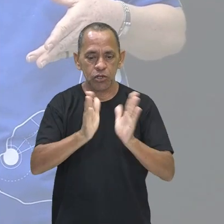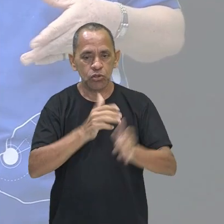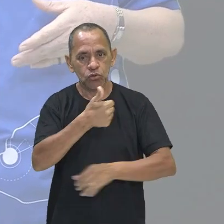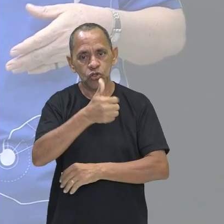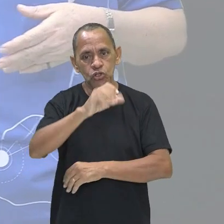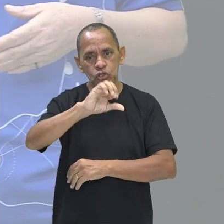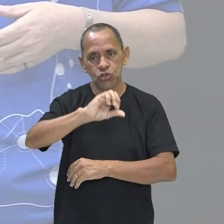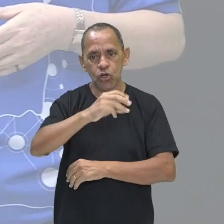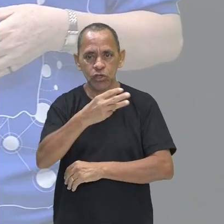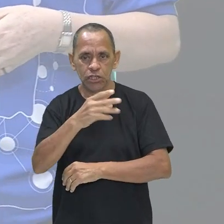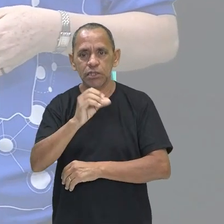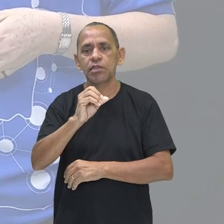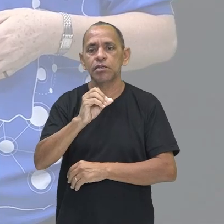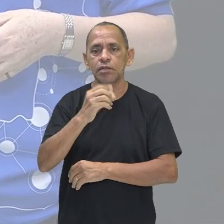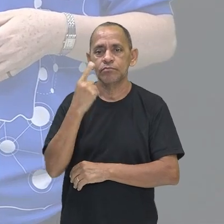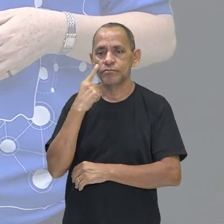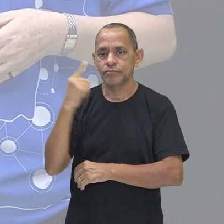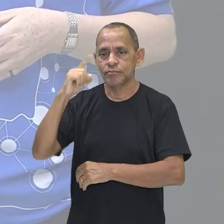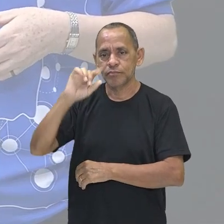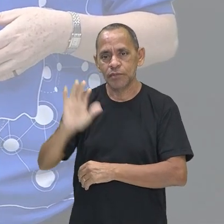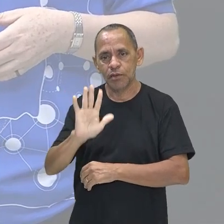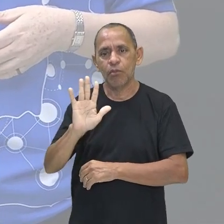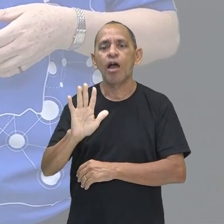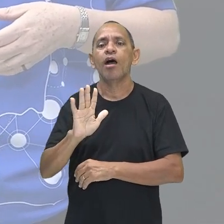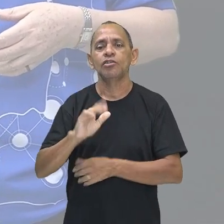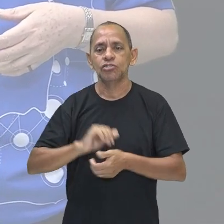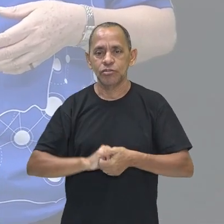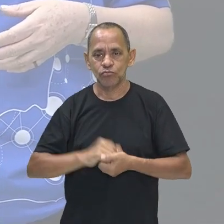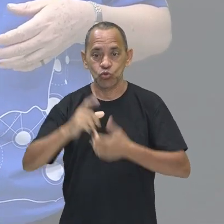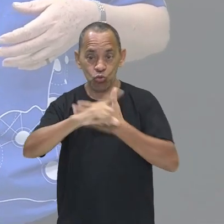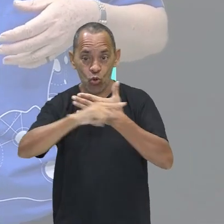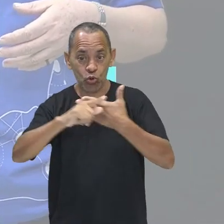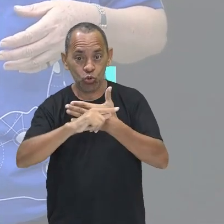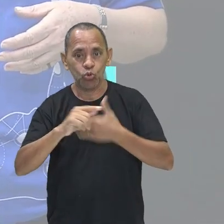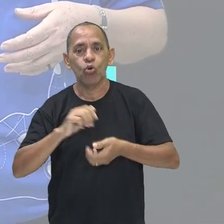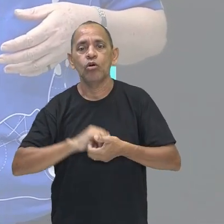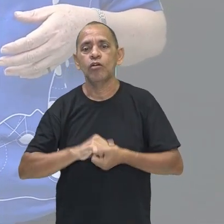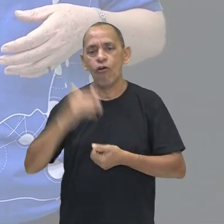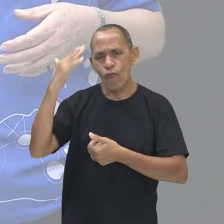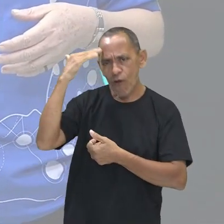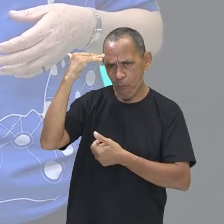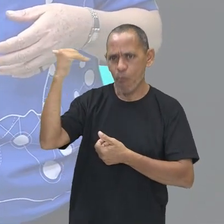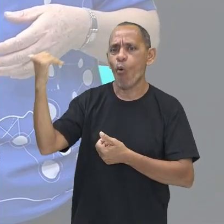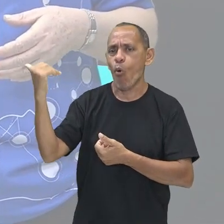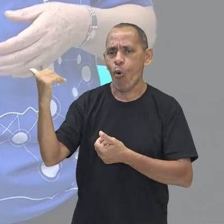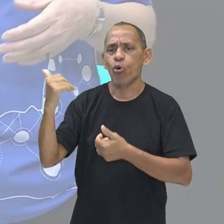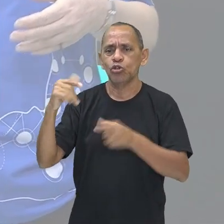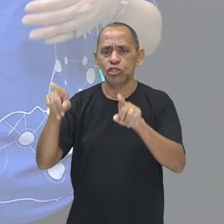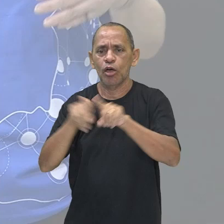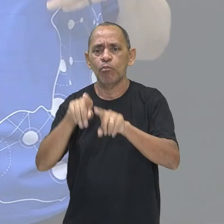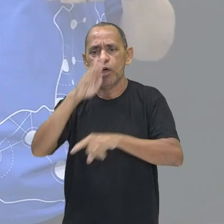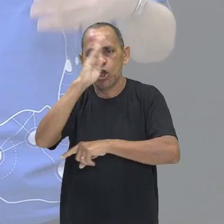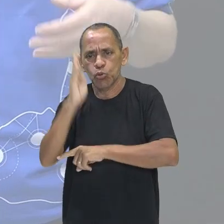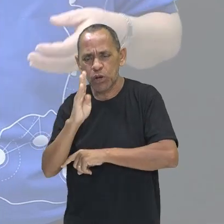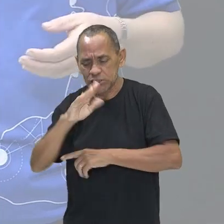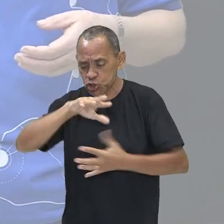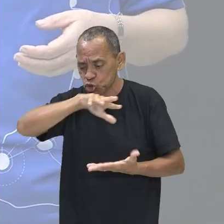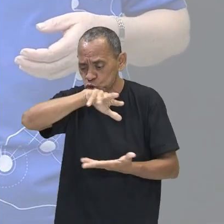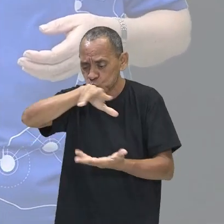para vocês aqui a imagem do Noel Rosa, tá? Esse grande compositor,